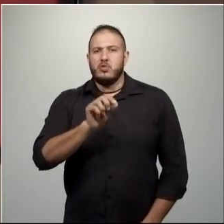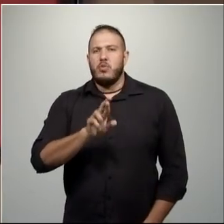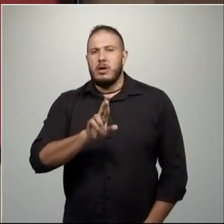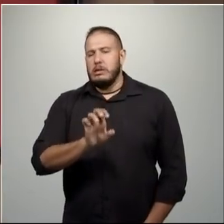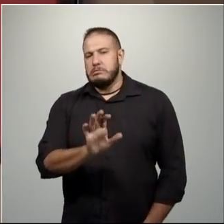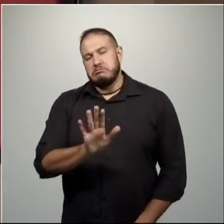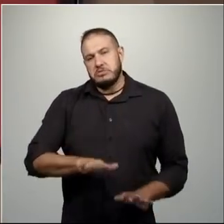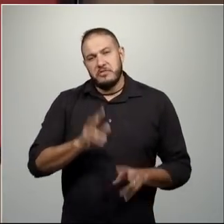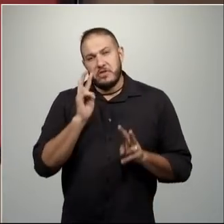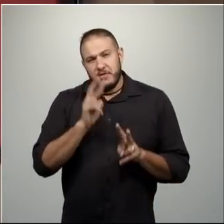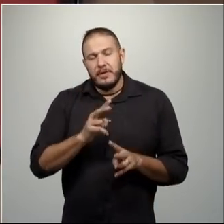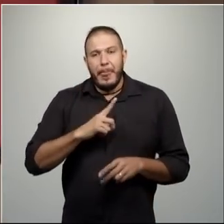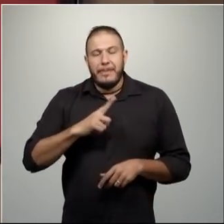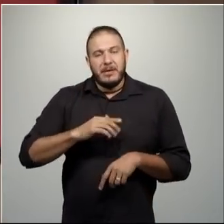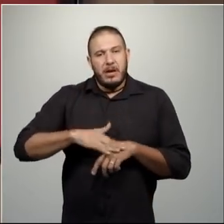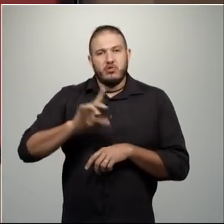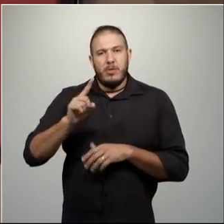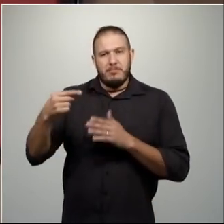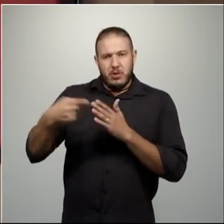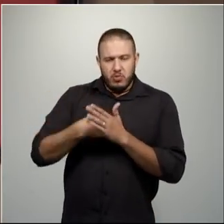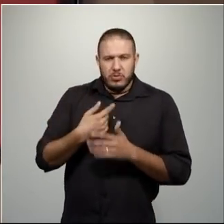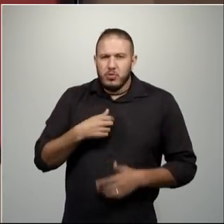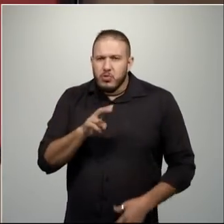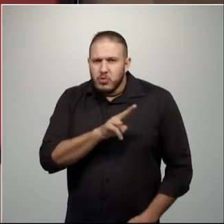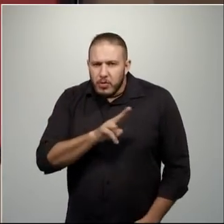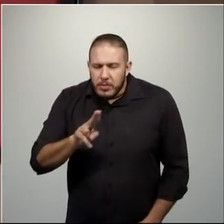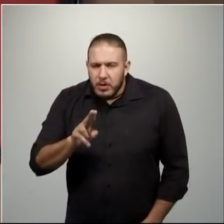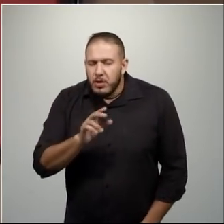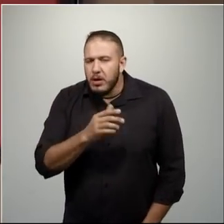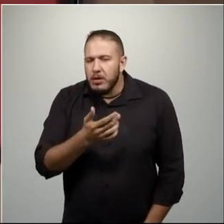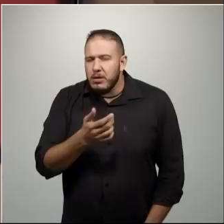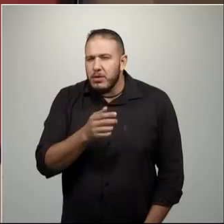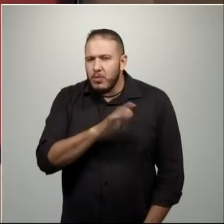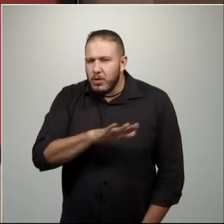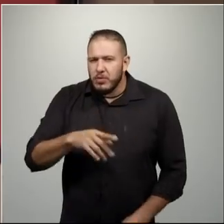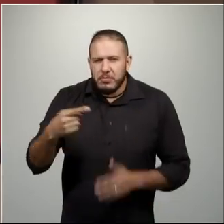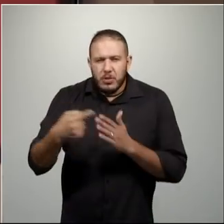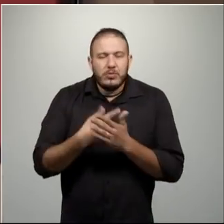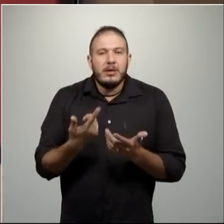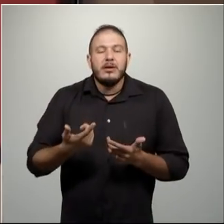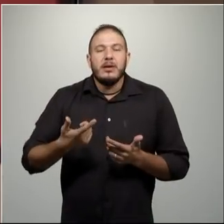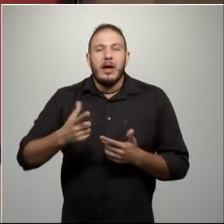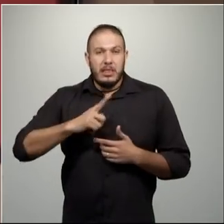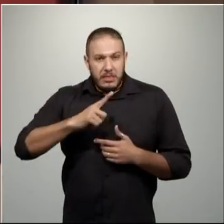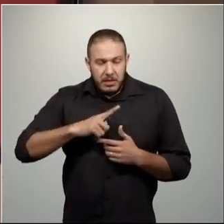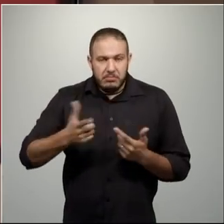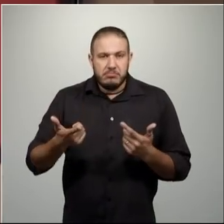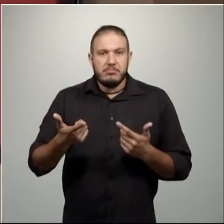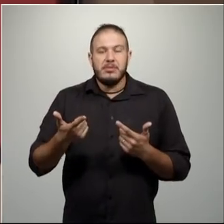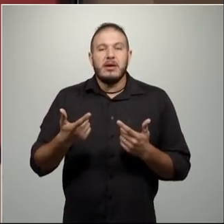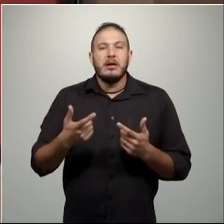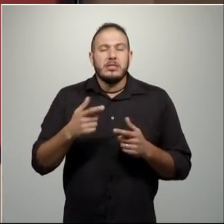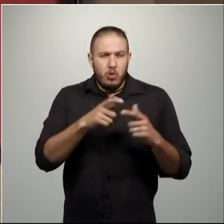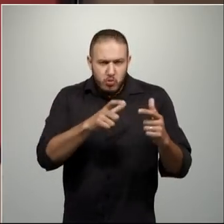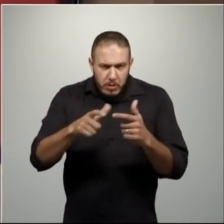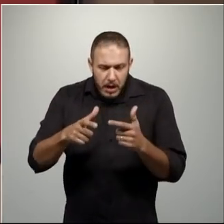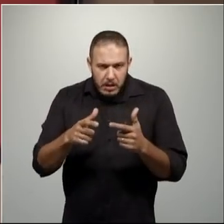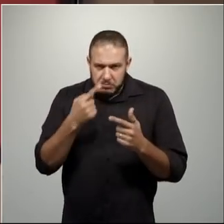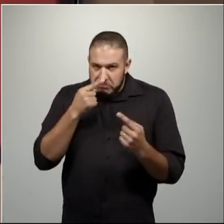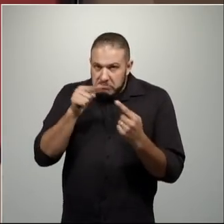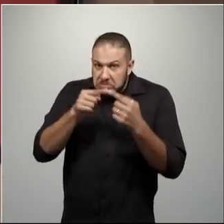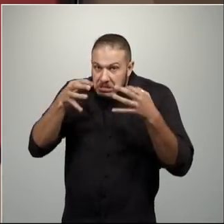tem mais 11 deu nome aluno pergunta existe algum local com credibilidade para se vender os bitcoins